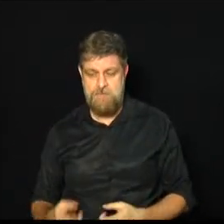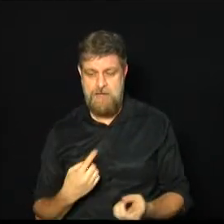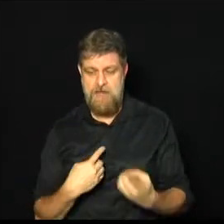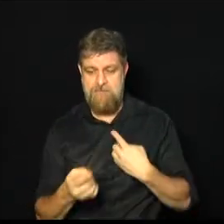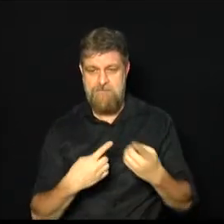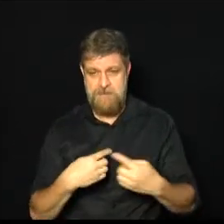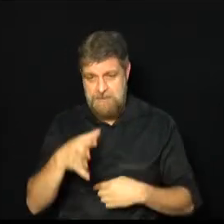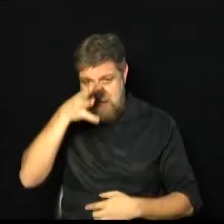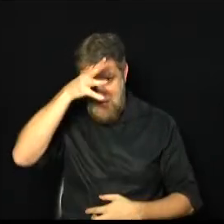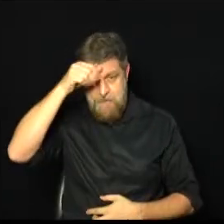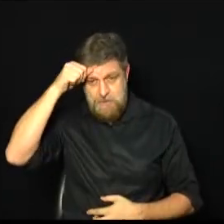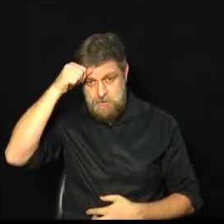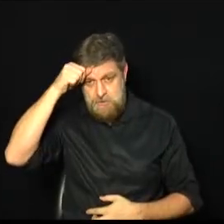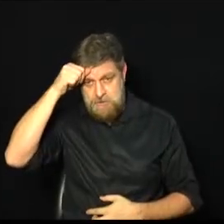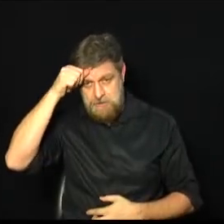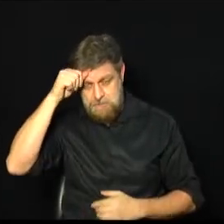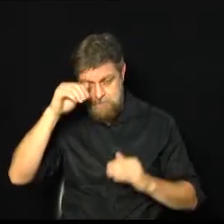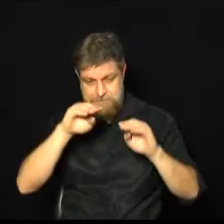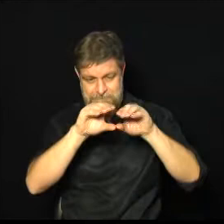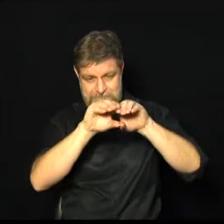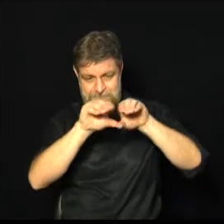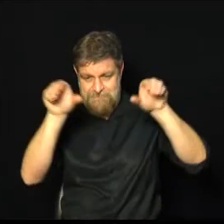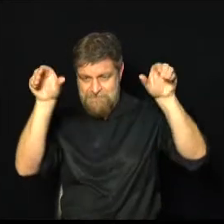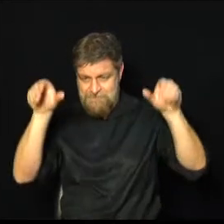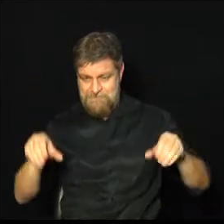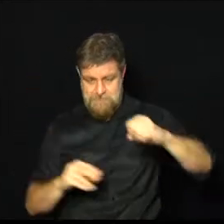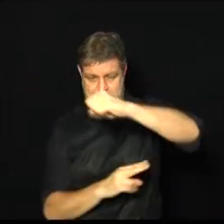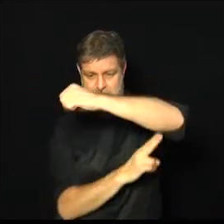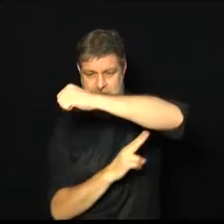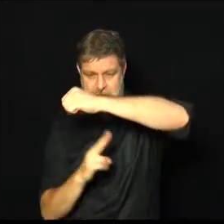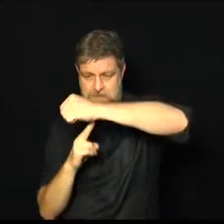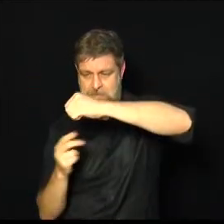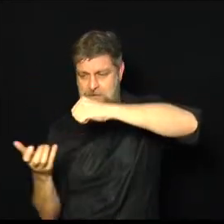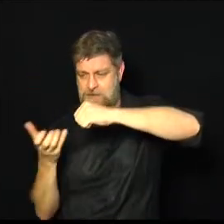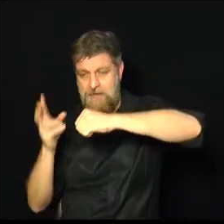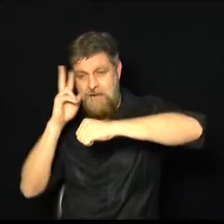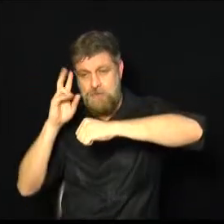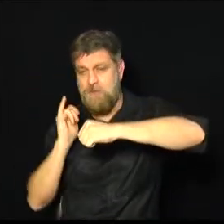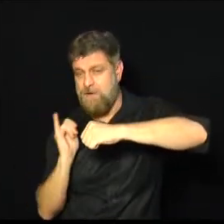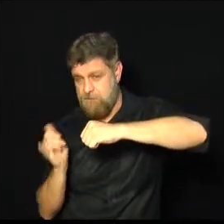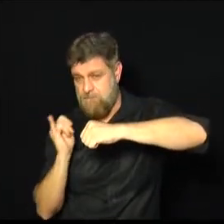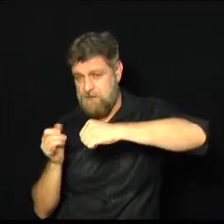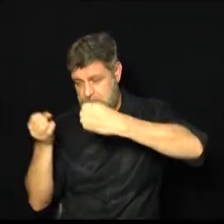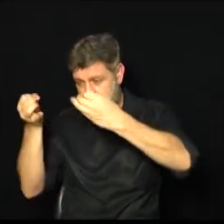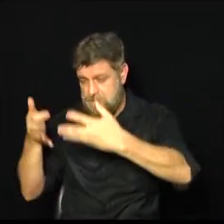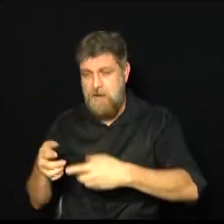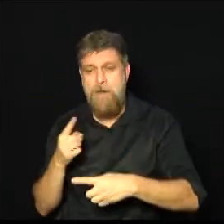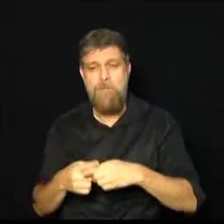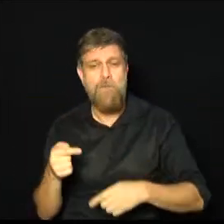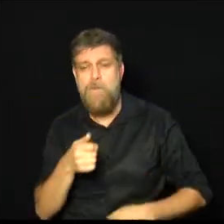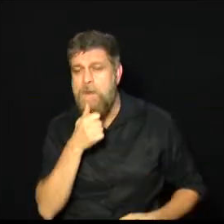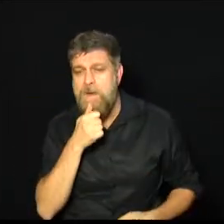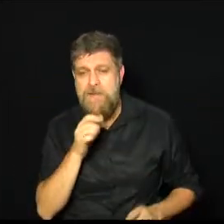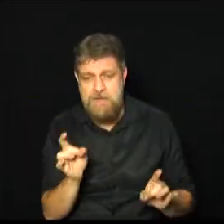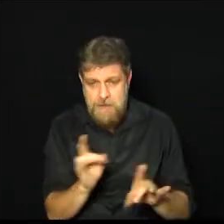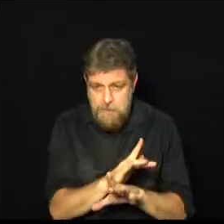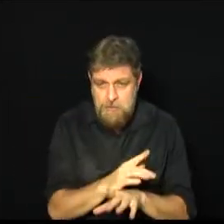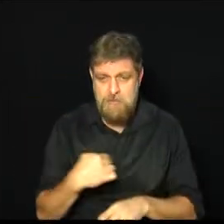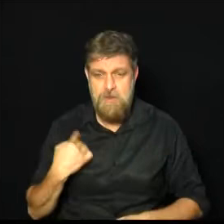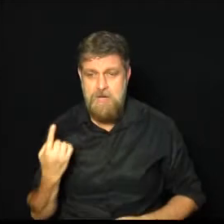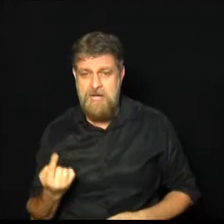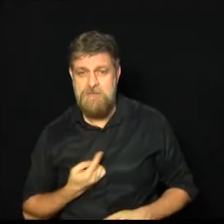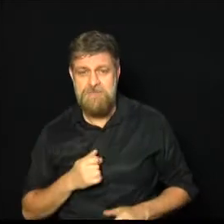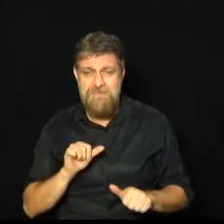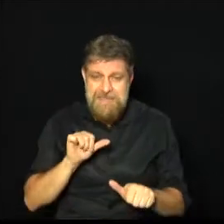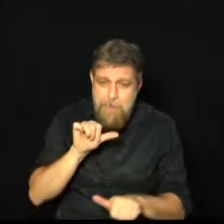Transamazônica. Esse viaduto da Transamazônica, até vale a pena contar um pouco da história, né? Por que nós não concluímos? Porque nós tivemos que fazer uma